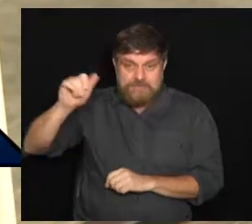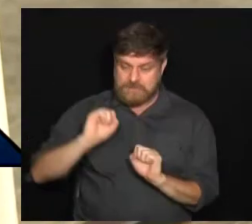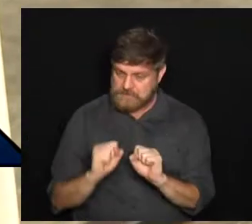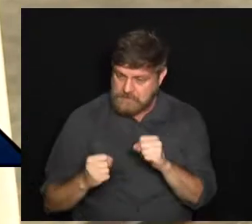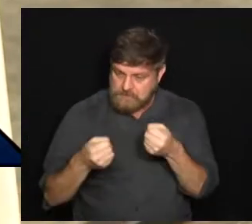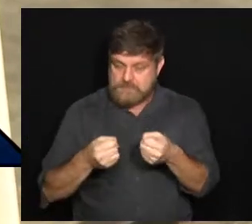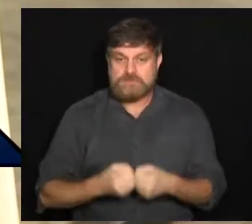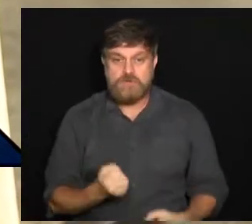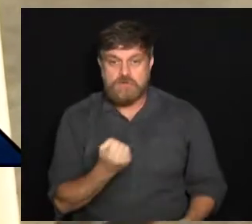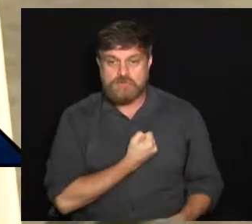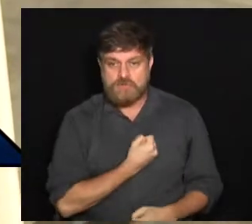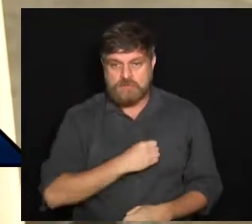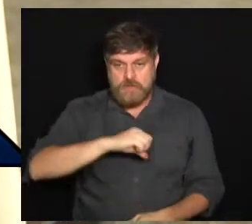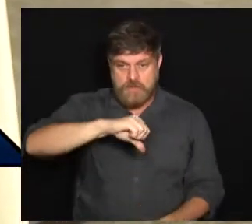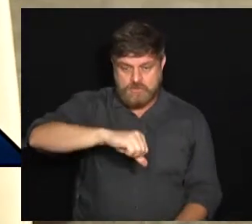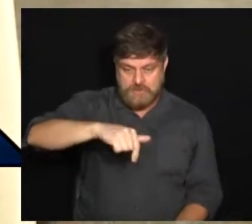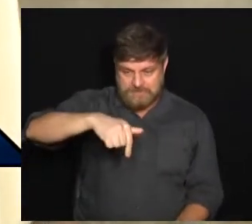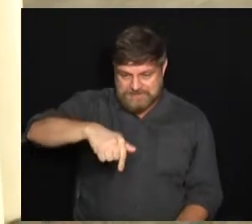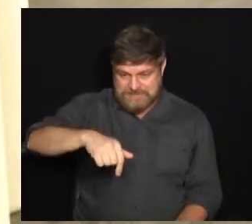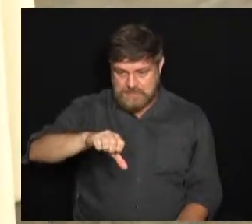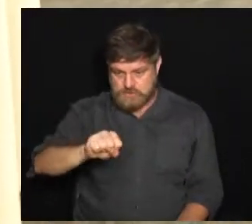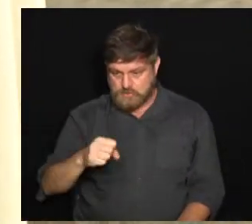nosso número é o